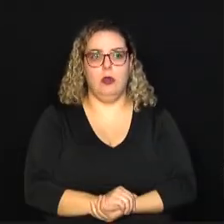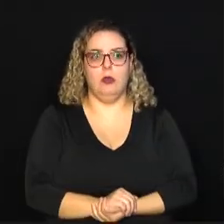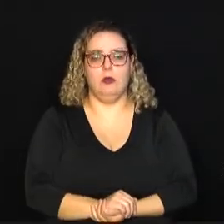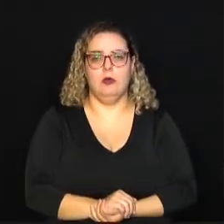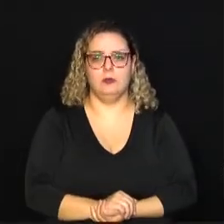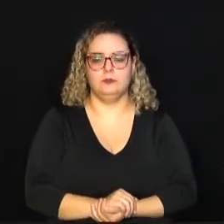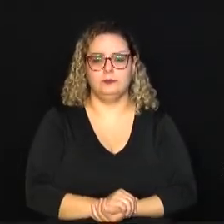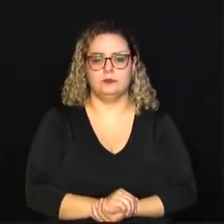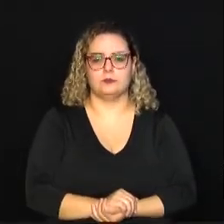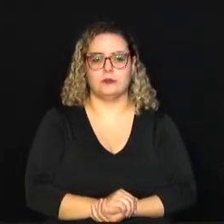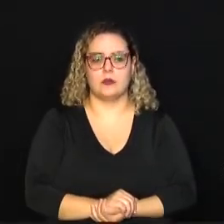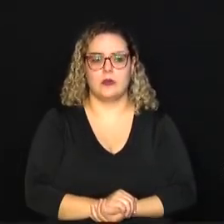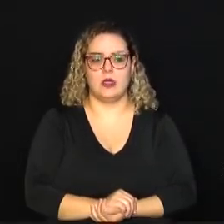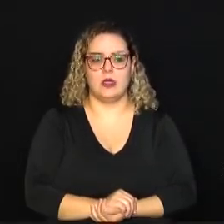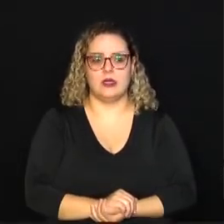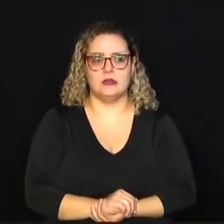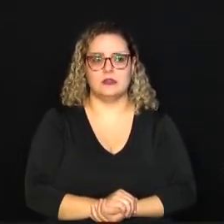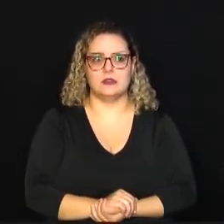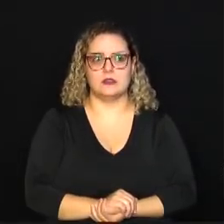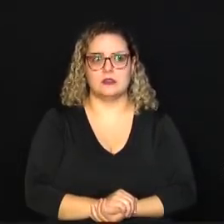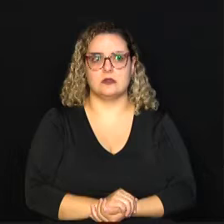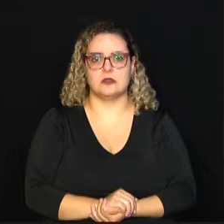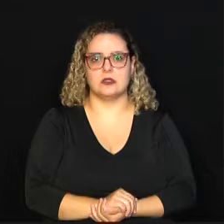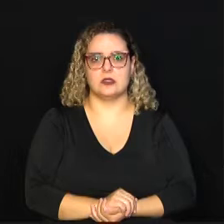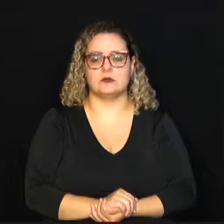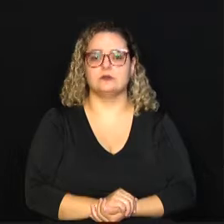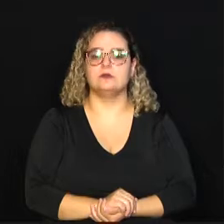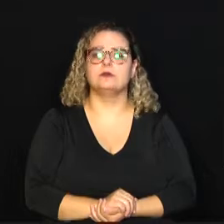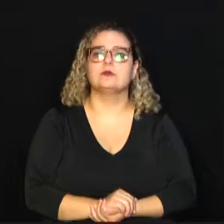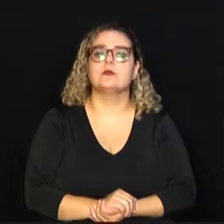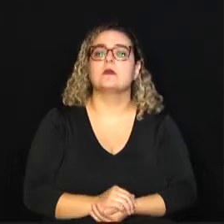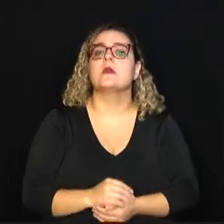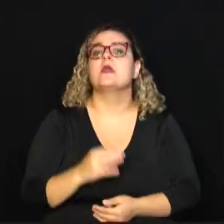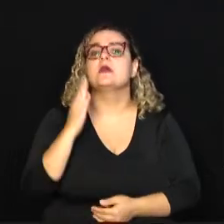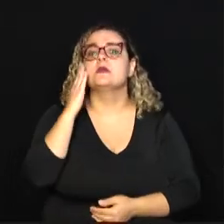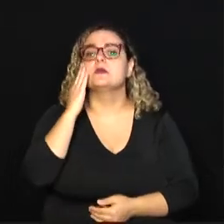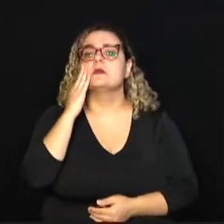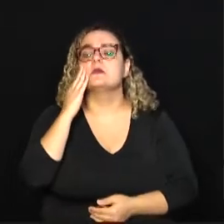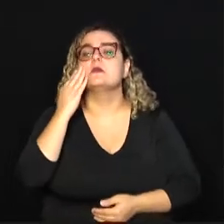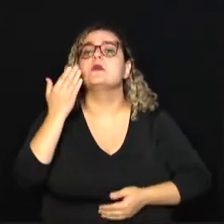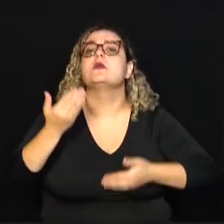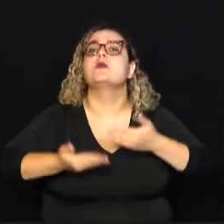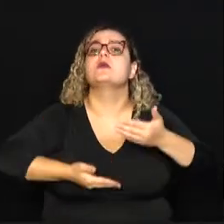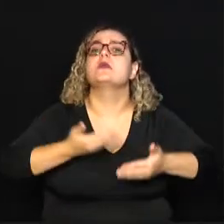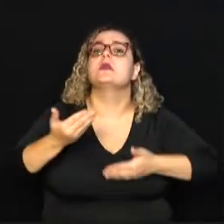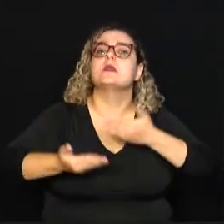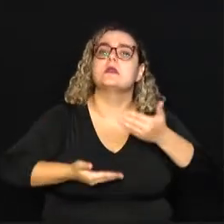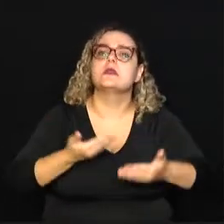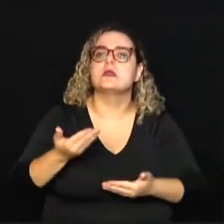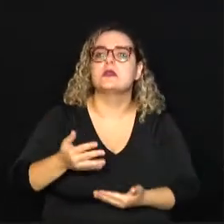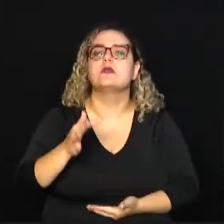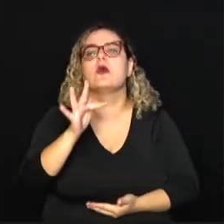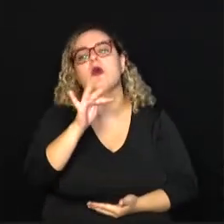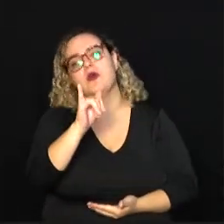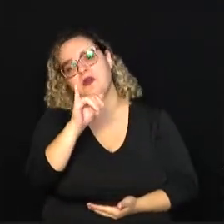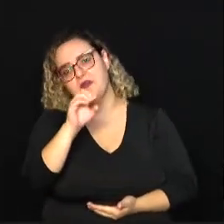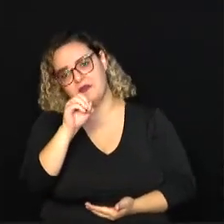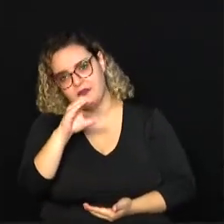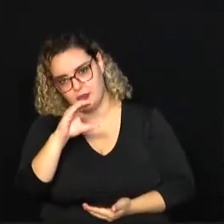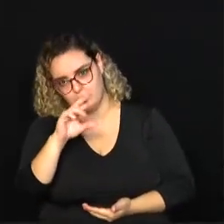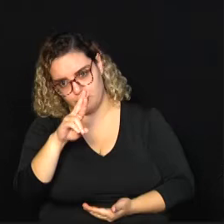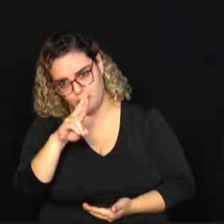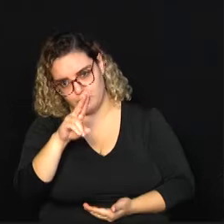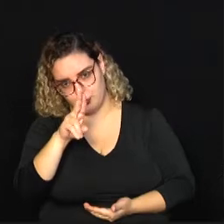poder definir que variante do vírus nós estamos tratando. Então, aqui tem várias das variantes. Ó, lá em cima, B1.1,